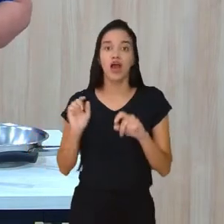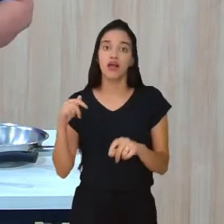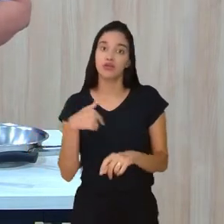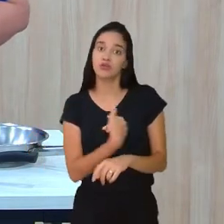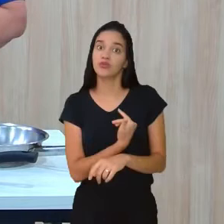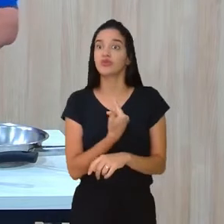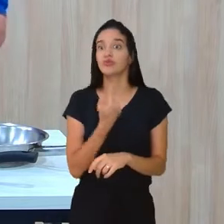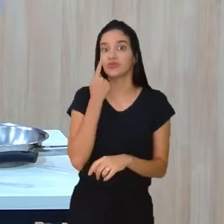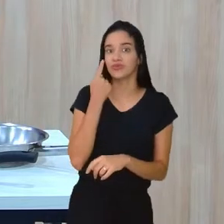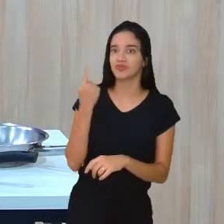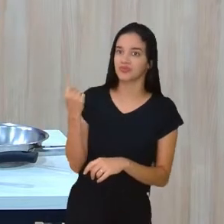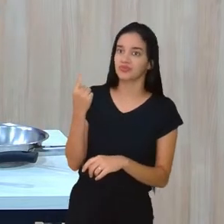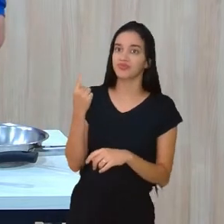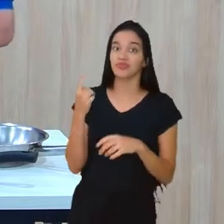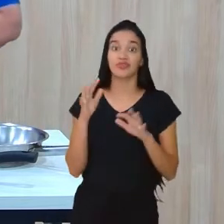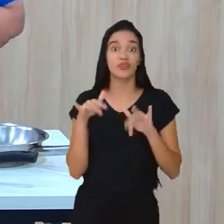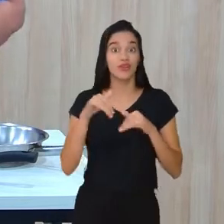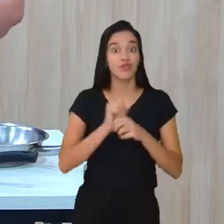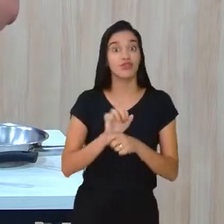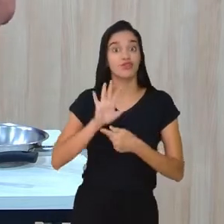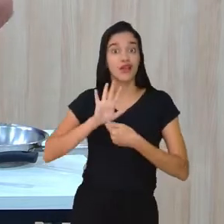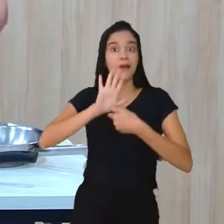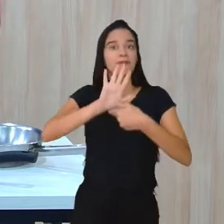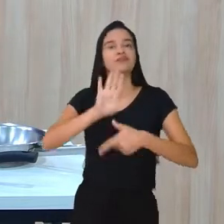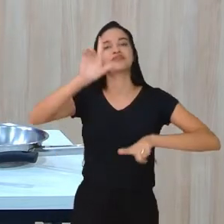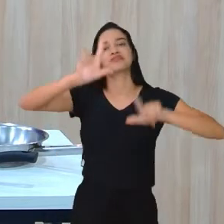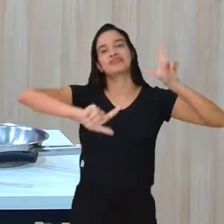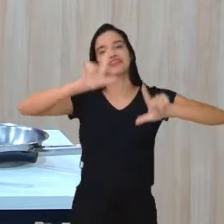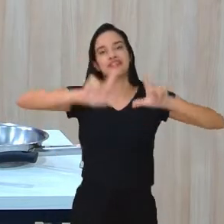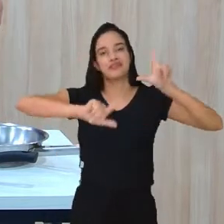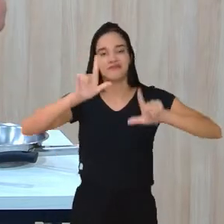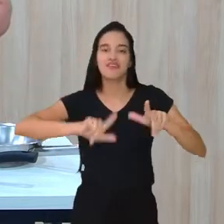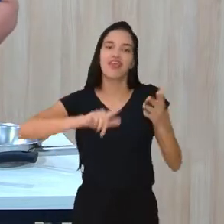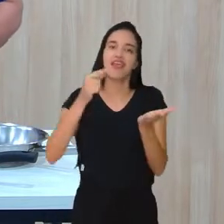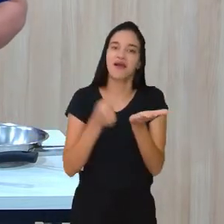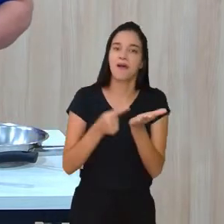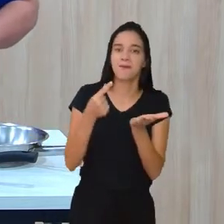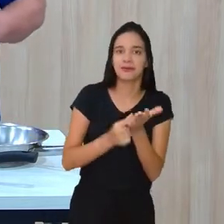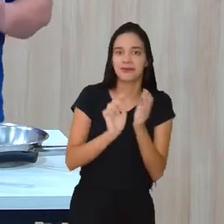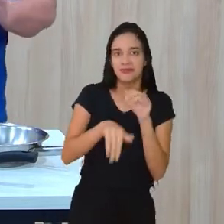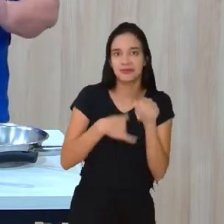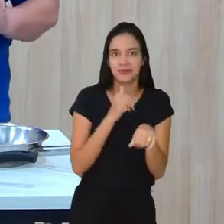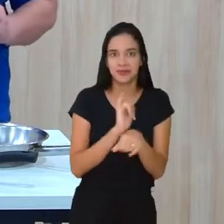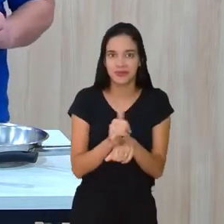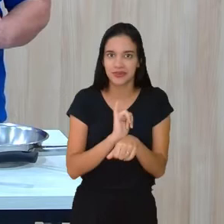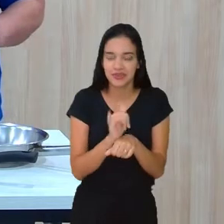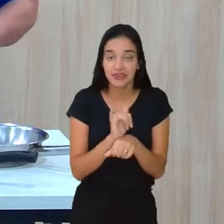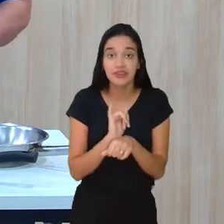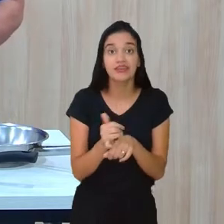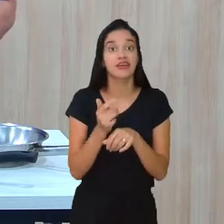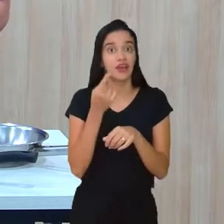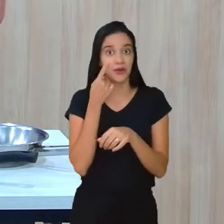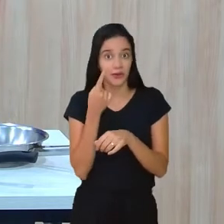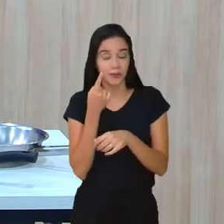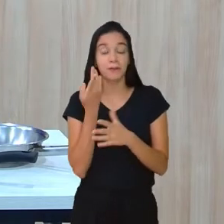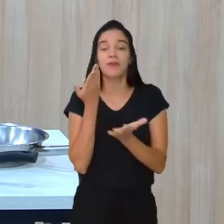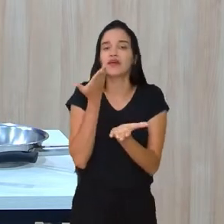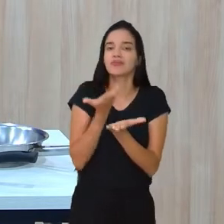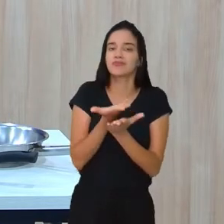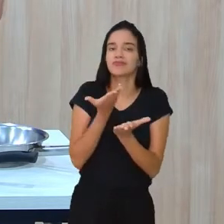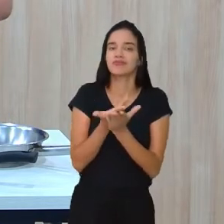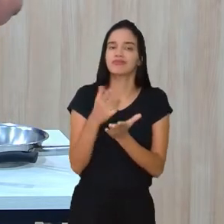nosso, né, toda essa nossa apresentação, TV, aplicativo e YouTube. E para que a nossa aula, né,